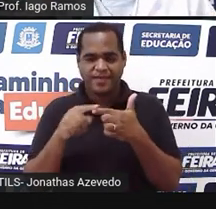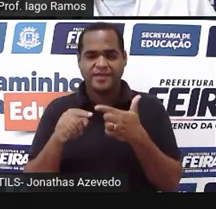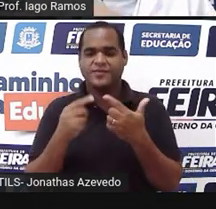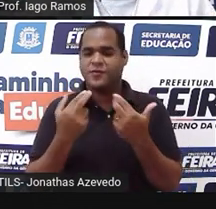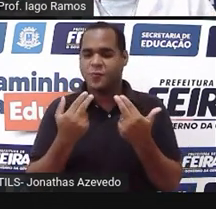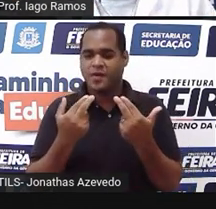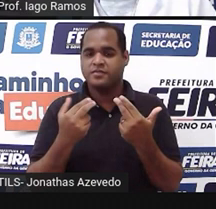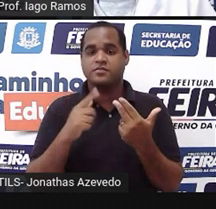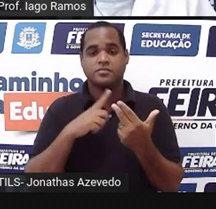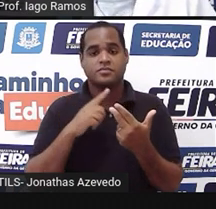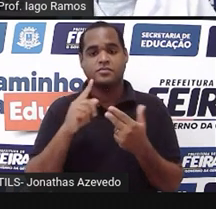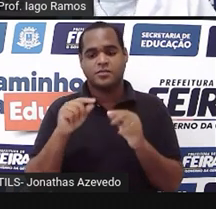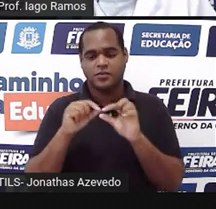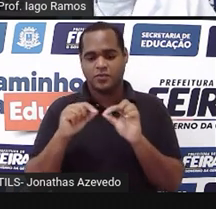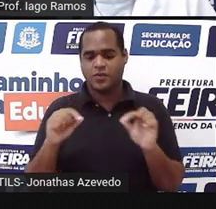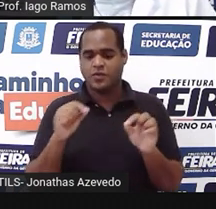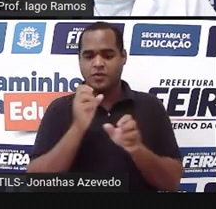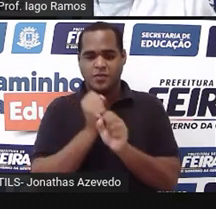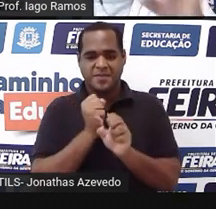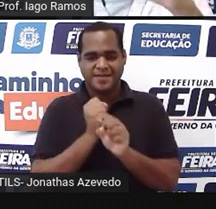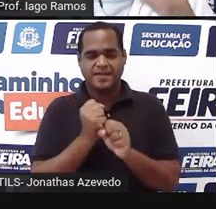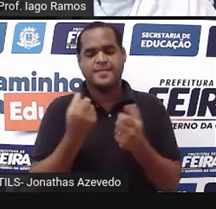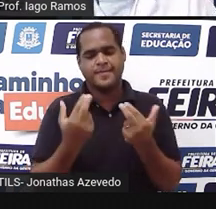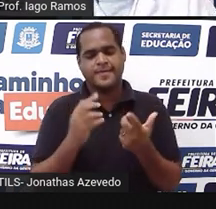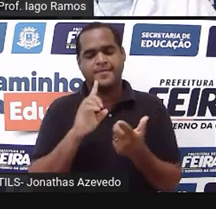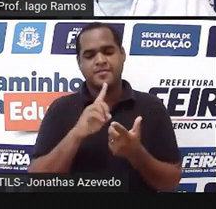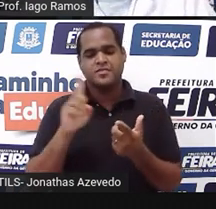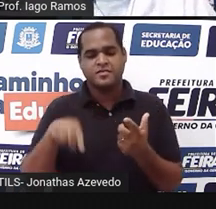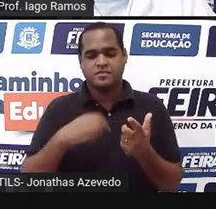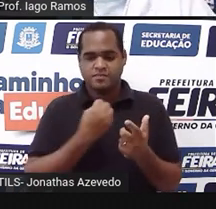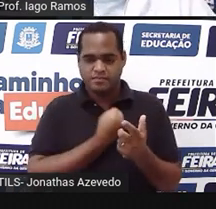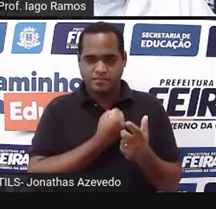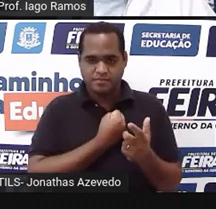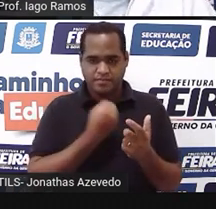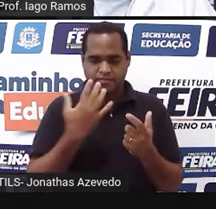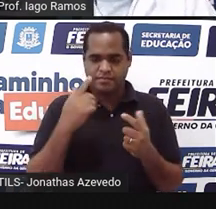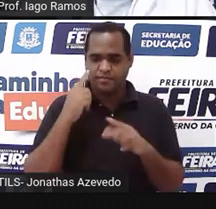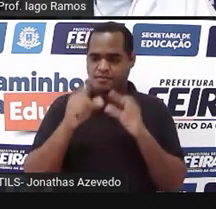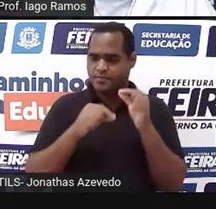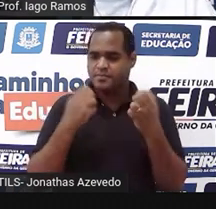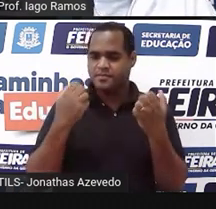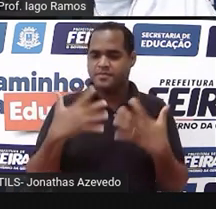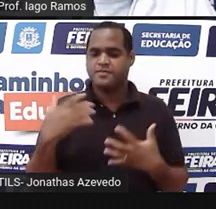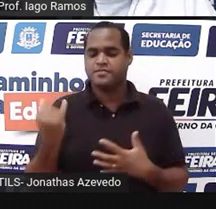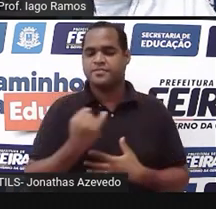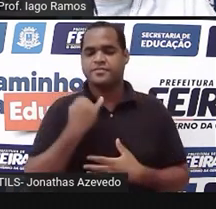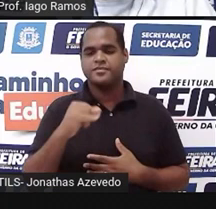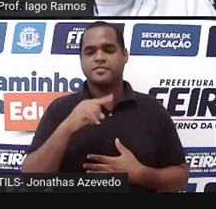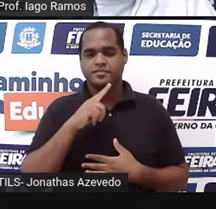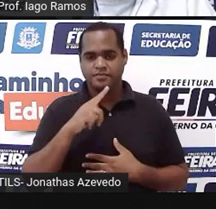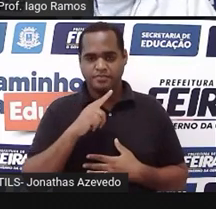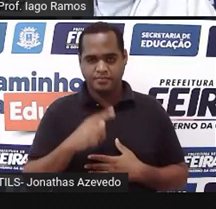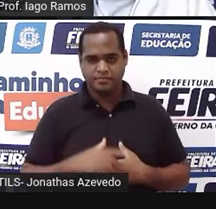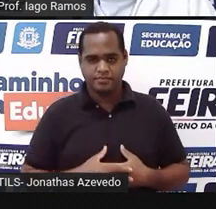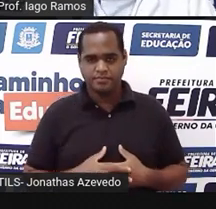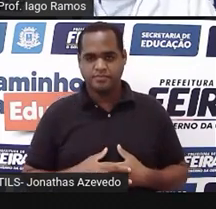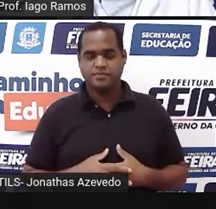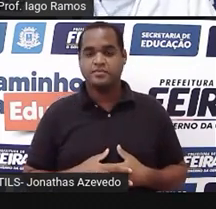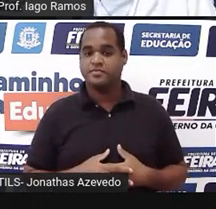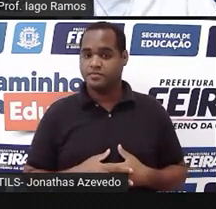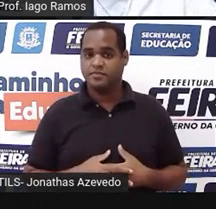sendo 2 parte de baixo a gente chama de denominador E aí tem um detalhe interessante eu tô somando duas coisas